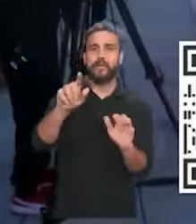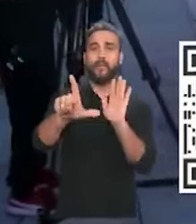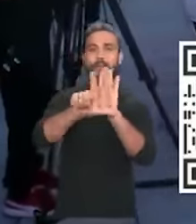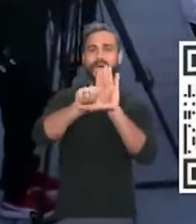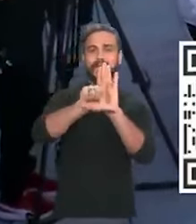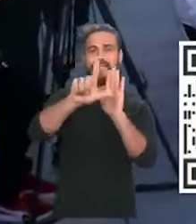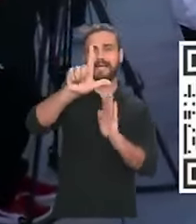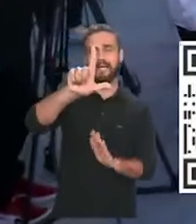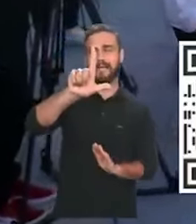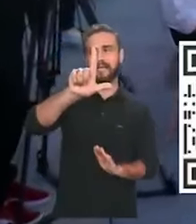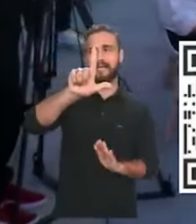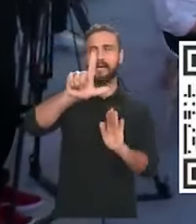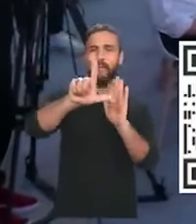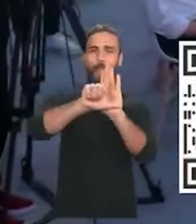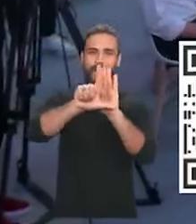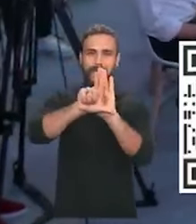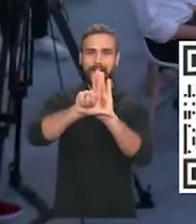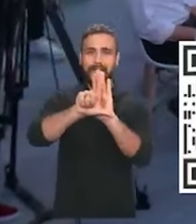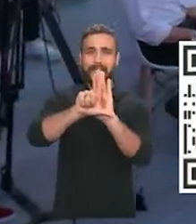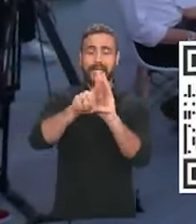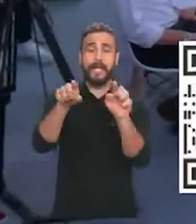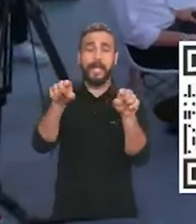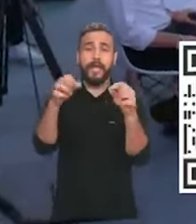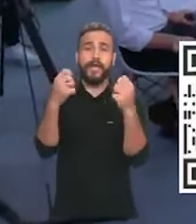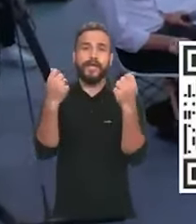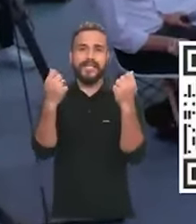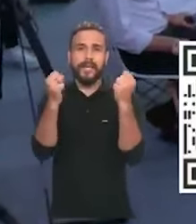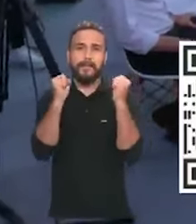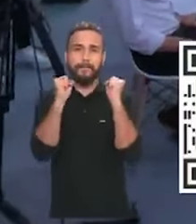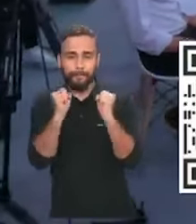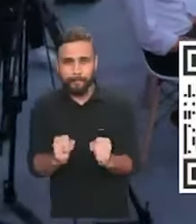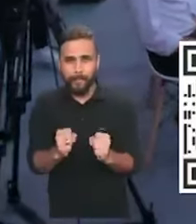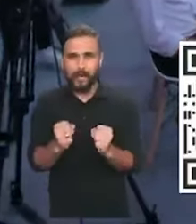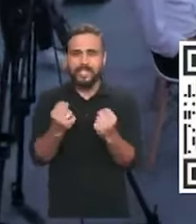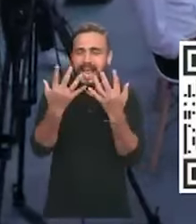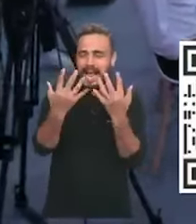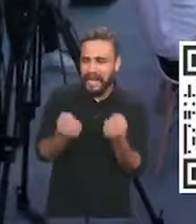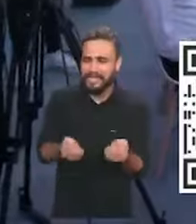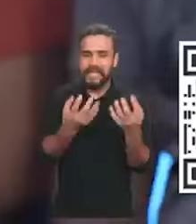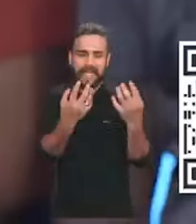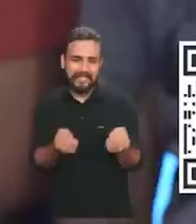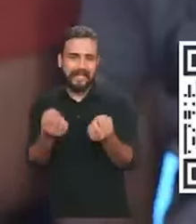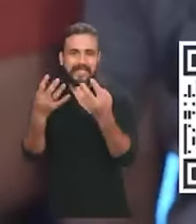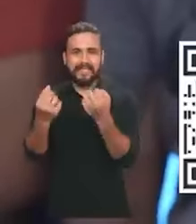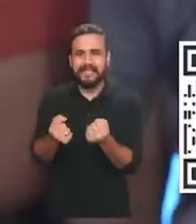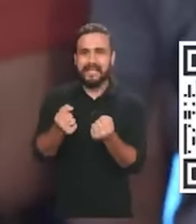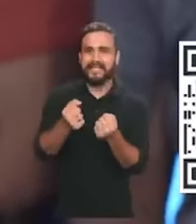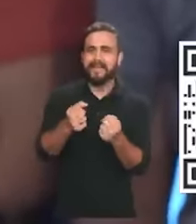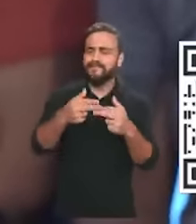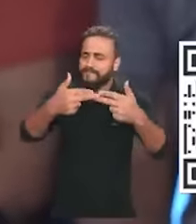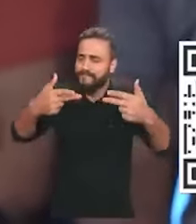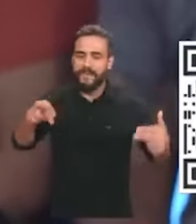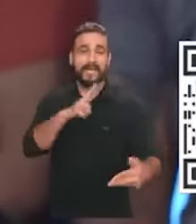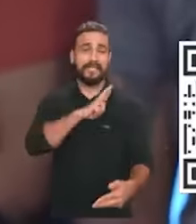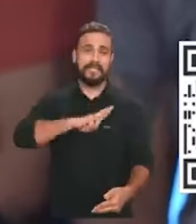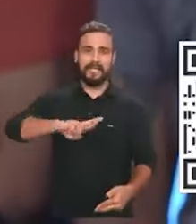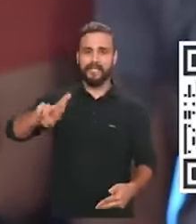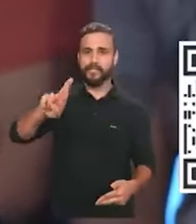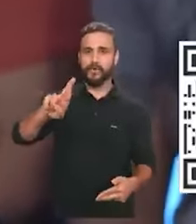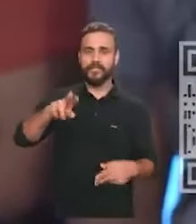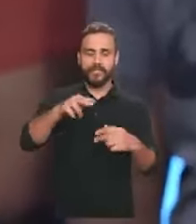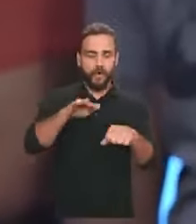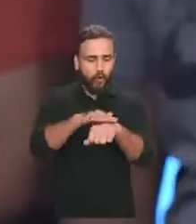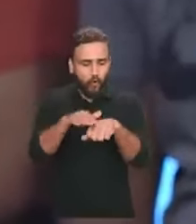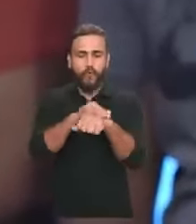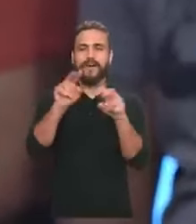pode pregar abertamente nas escolas. Então, a gente entra nas escolas, a gente vai falar sobre assuntos baseados